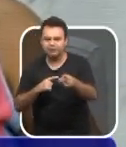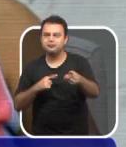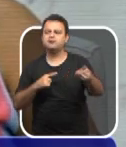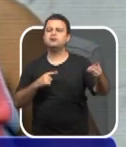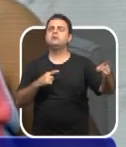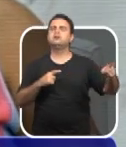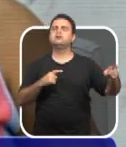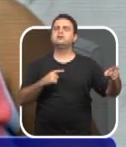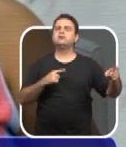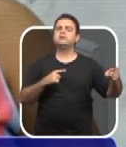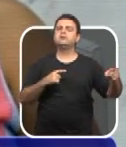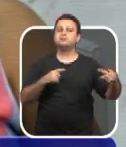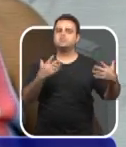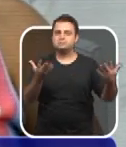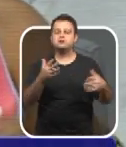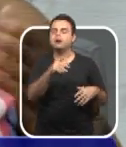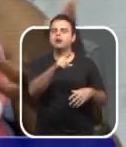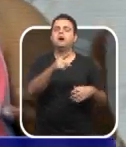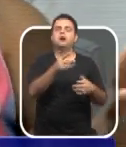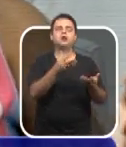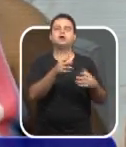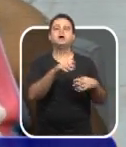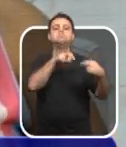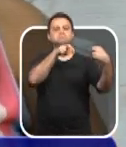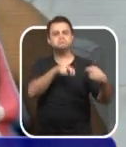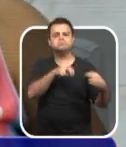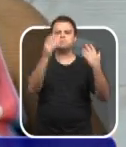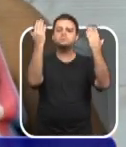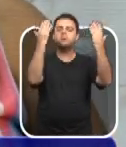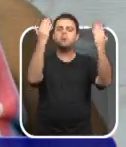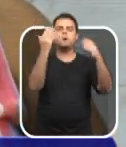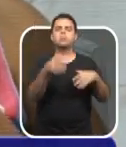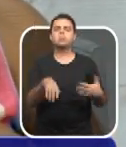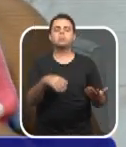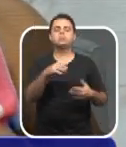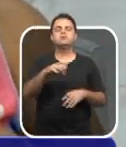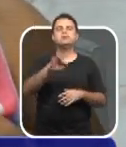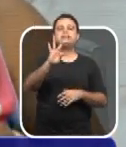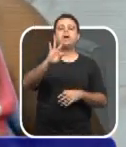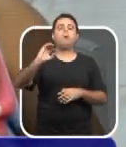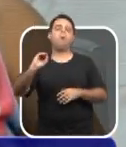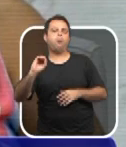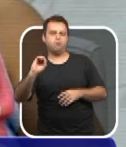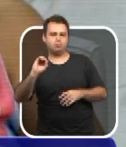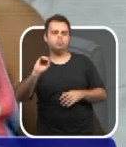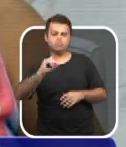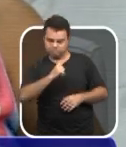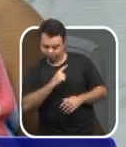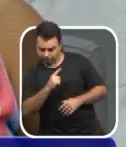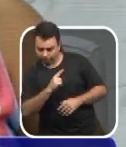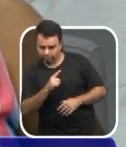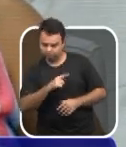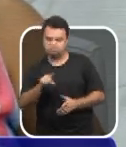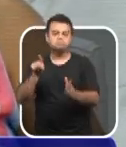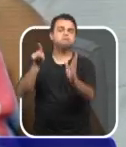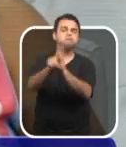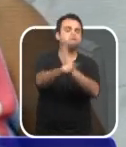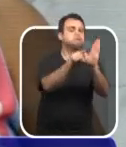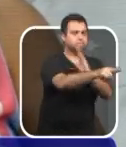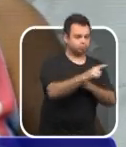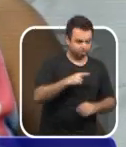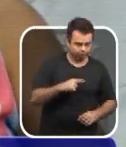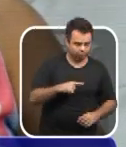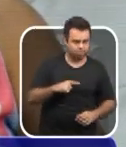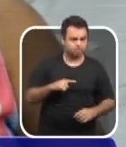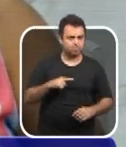tendo medicação para essa população? Está tendo terapia ocupacional? Como que é isso que eu sempre questiono. Como que está